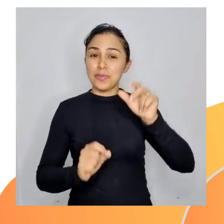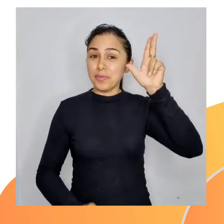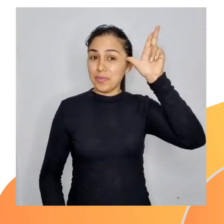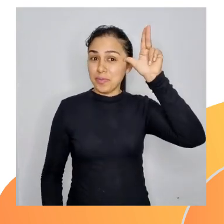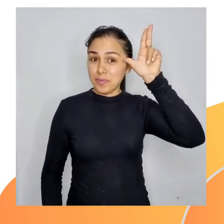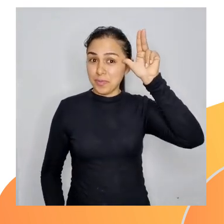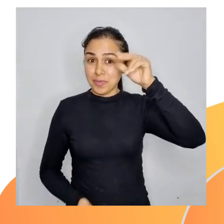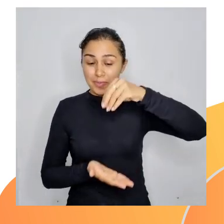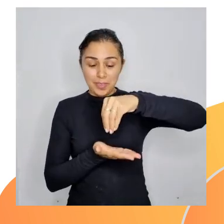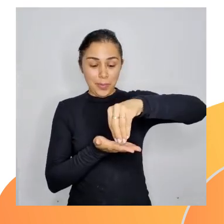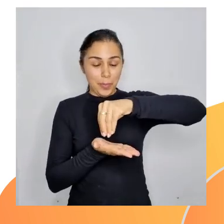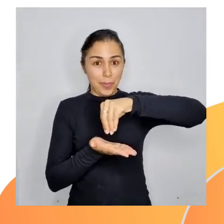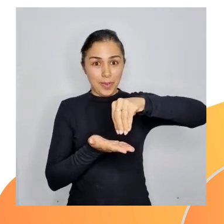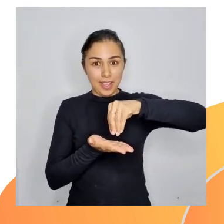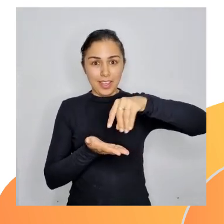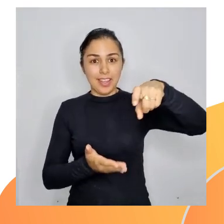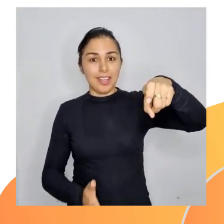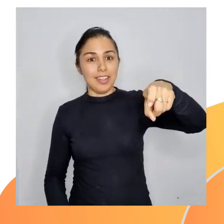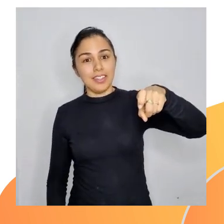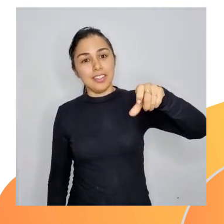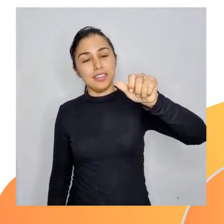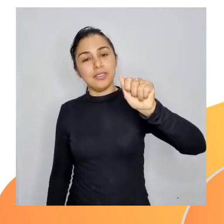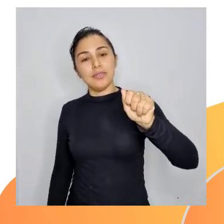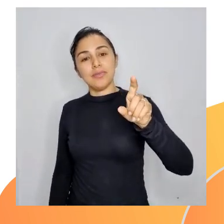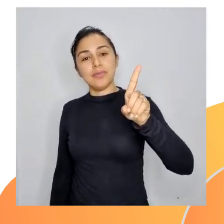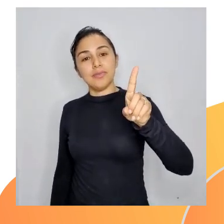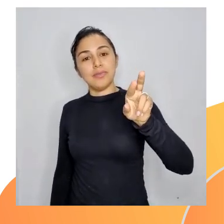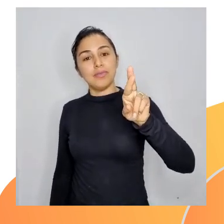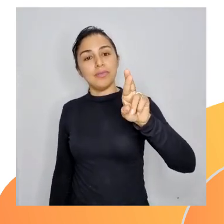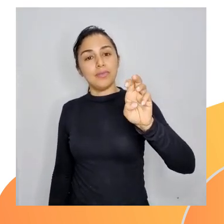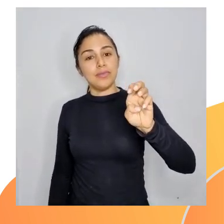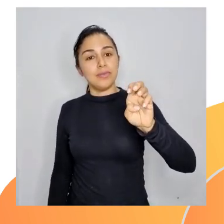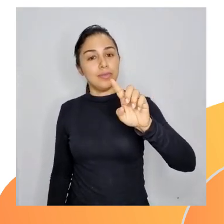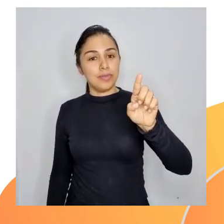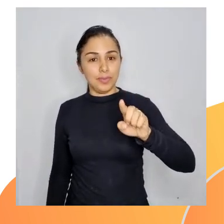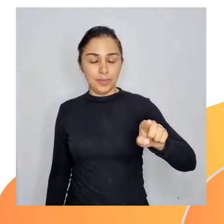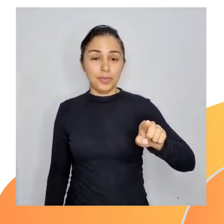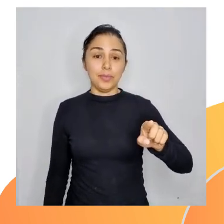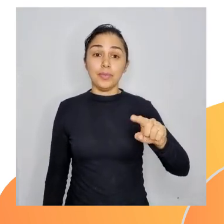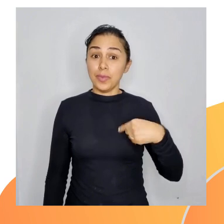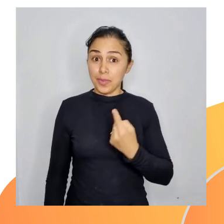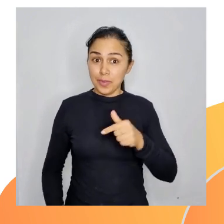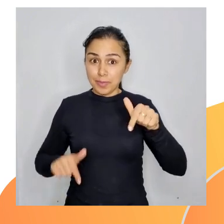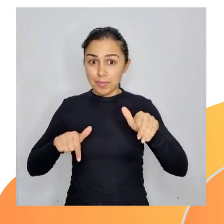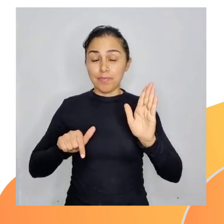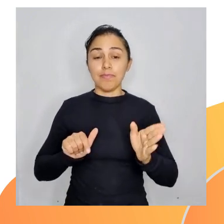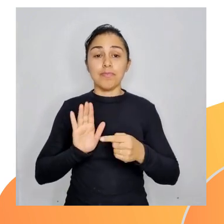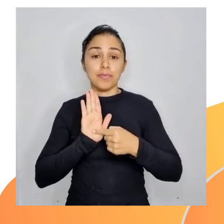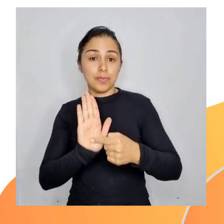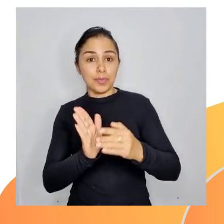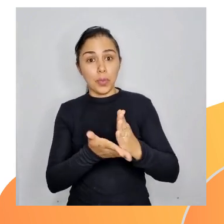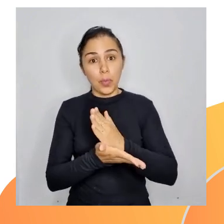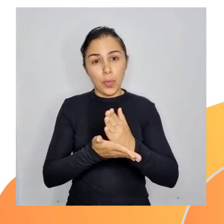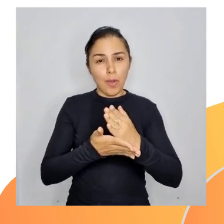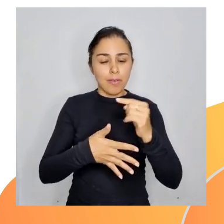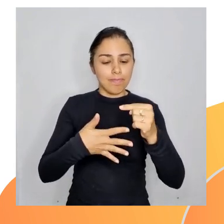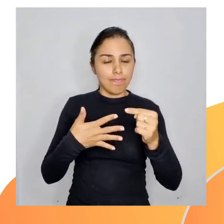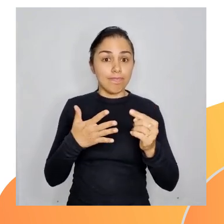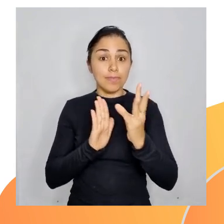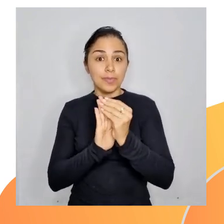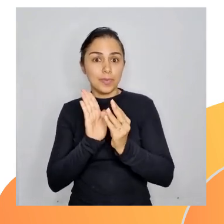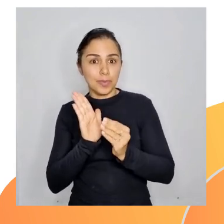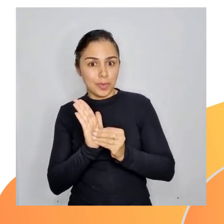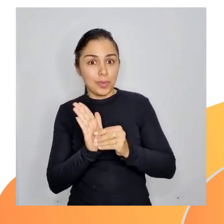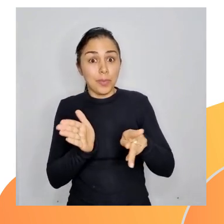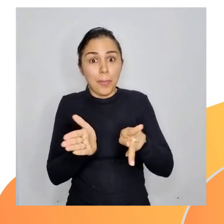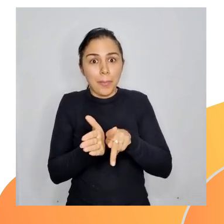xadrez? Ah, que legal! Nós já abordamos alguns conteúdos a respeito do xadrez,